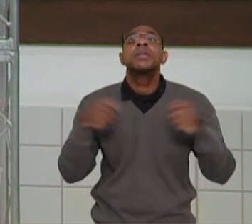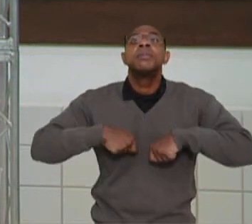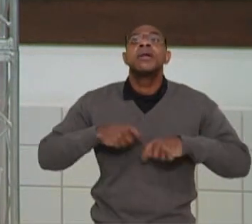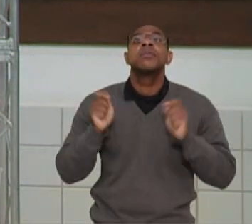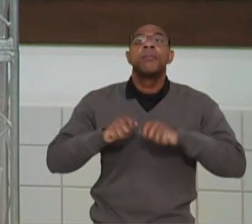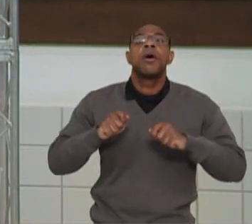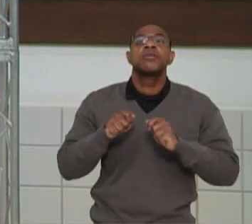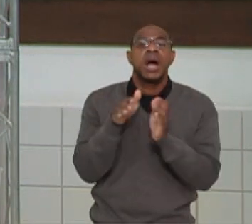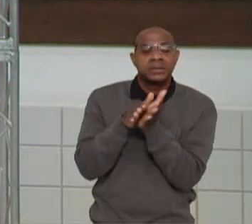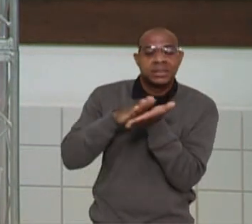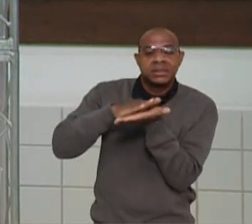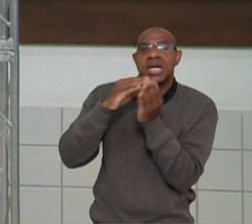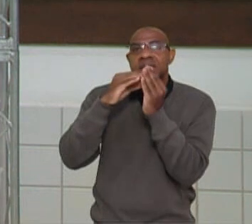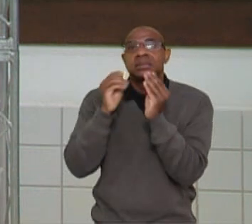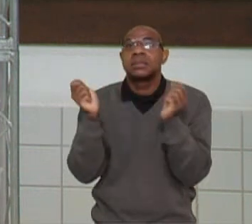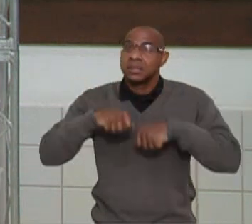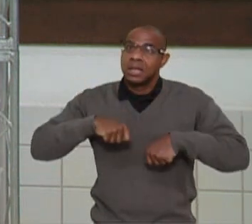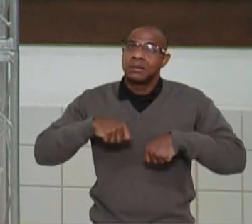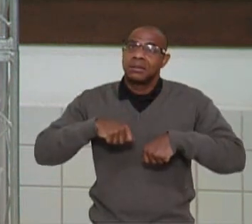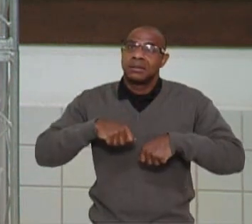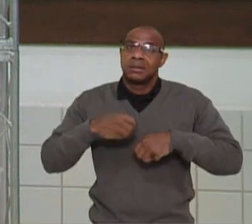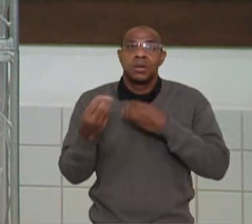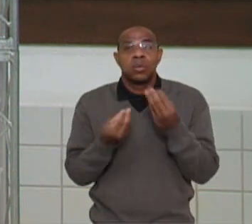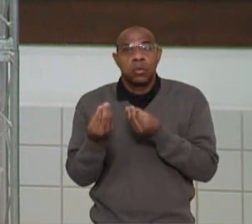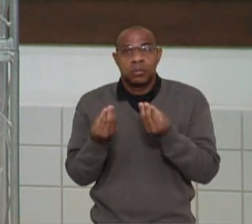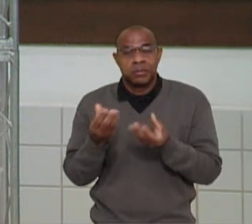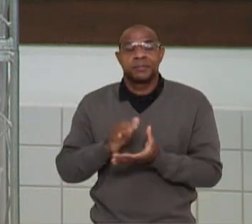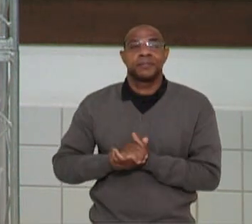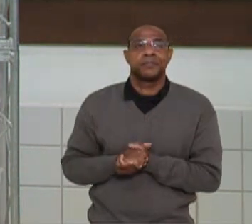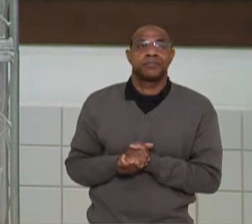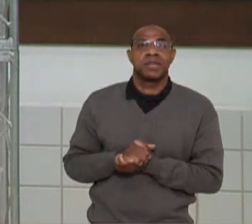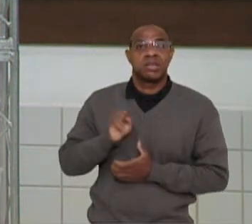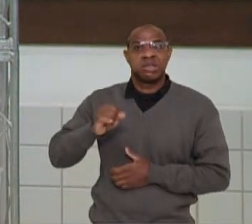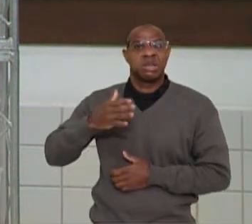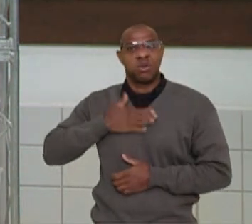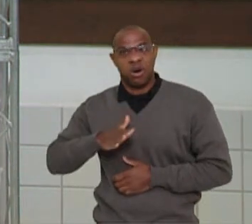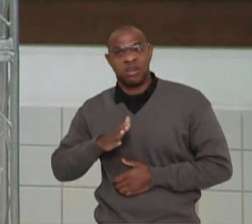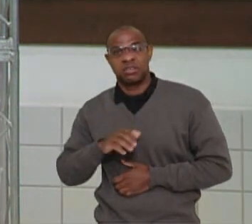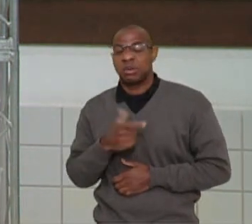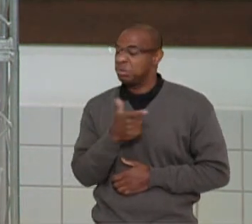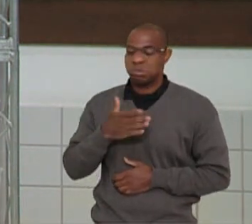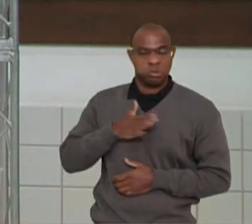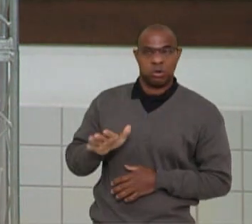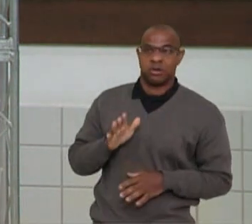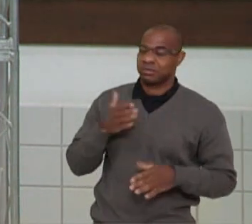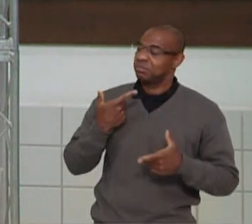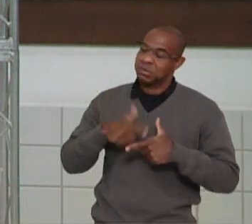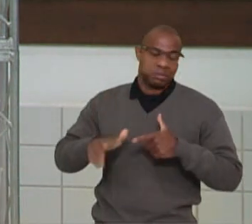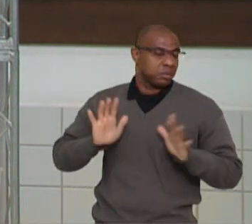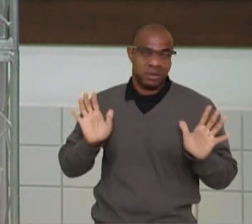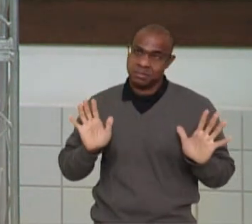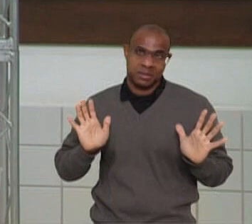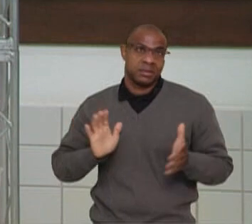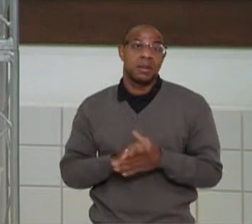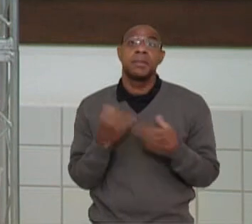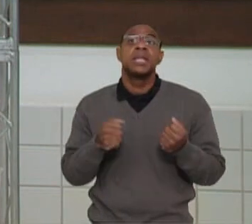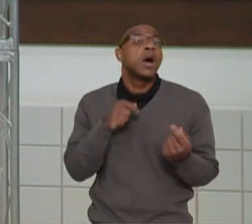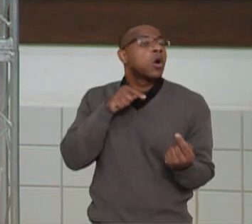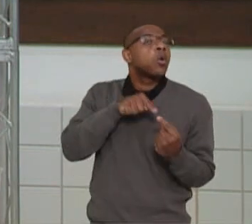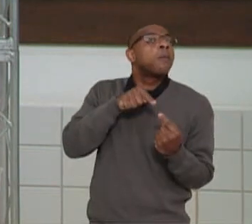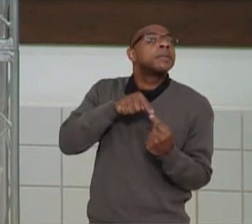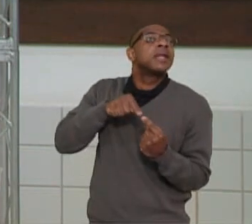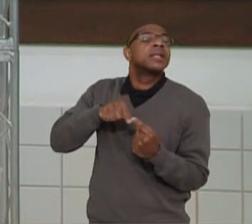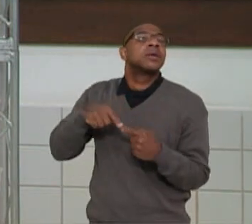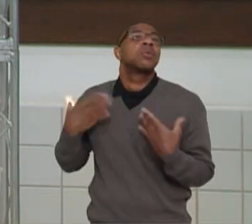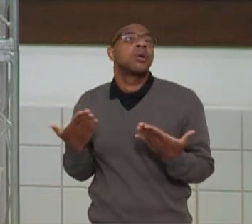aí, independente das que você gosta e das que você não gosta, certo? Então, vamos considerar todos os casos, todas as combinações possíveis. E